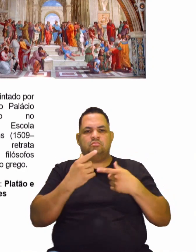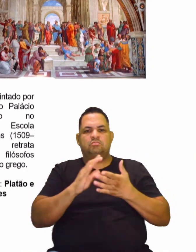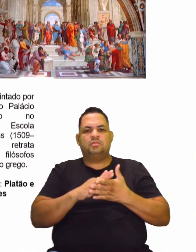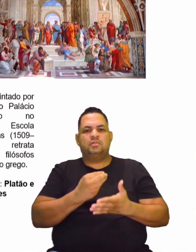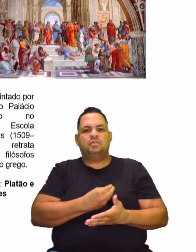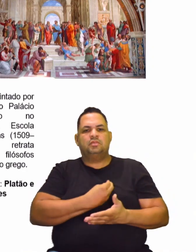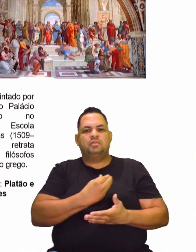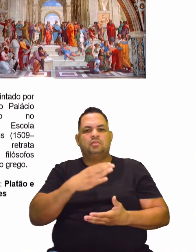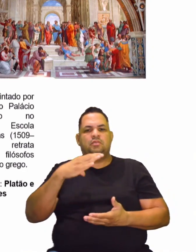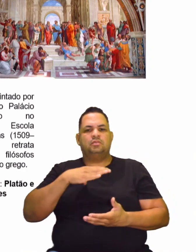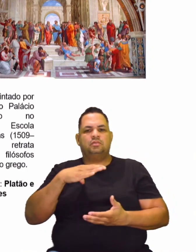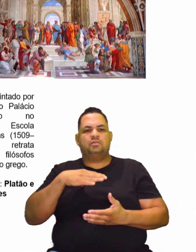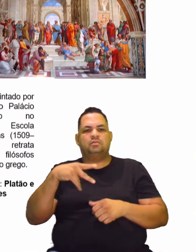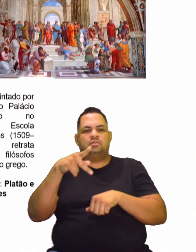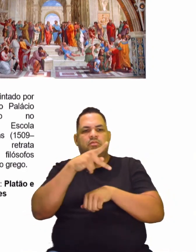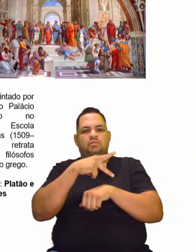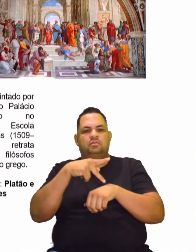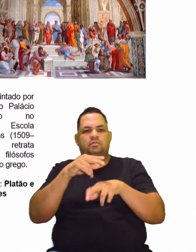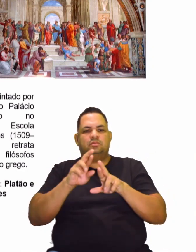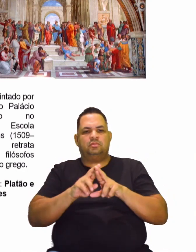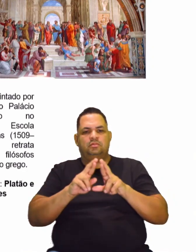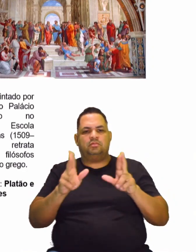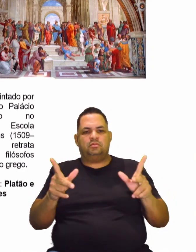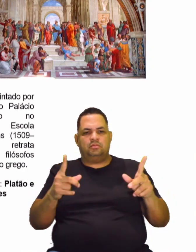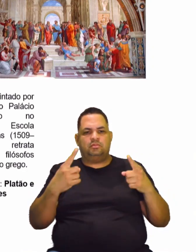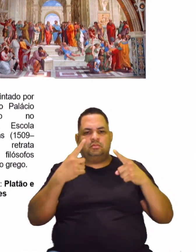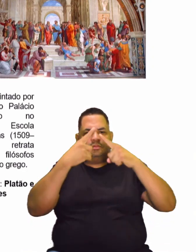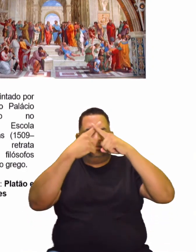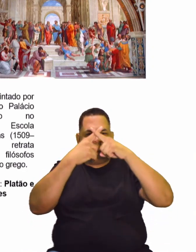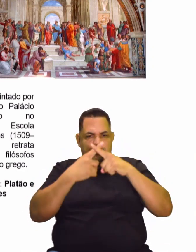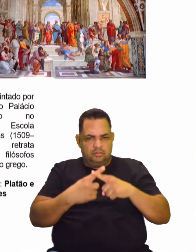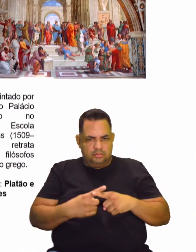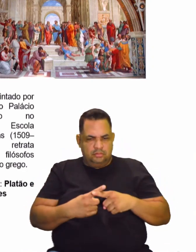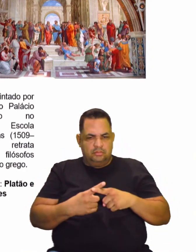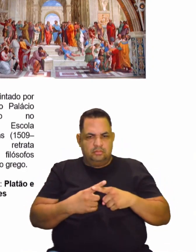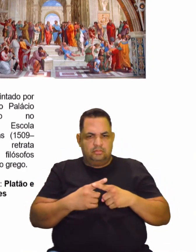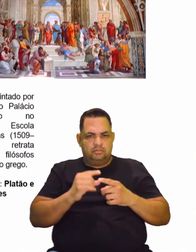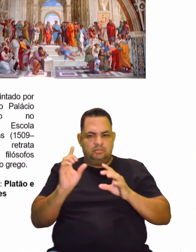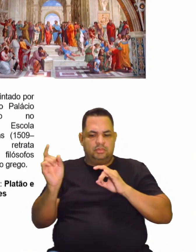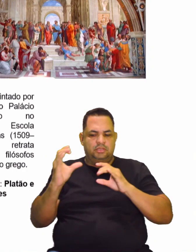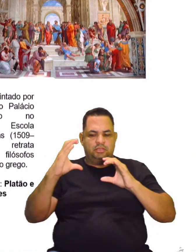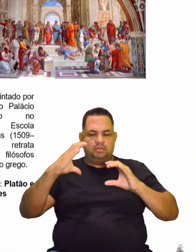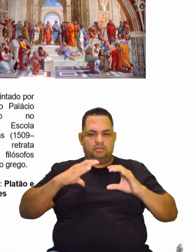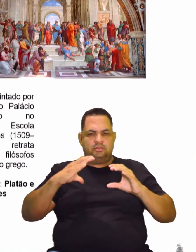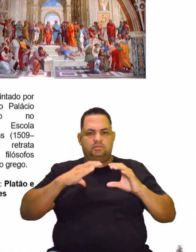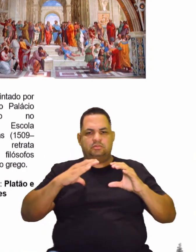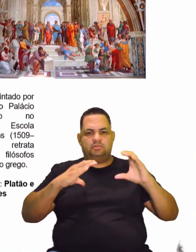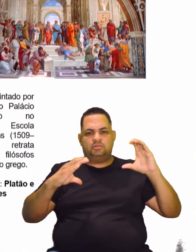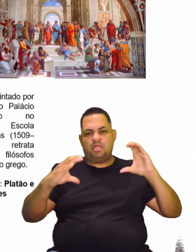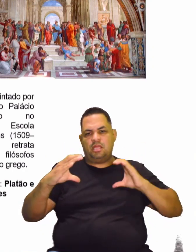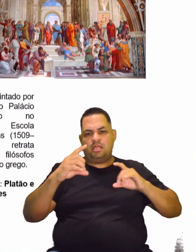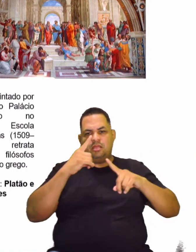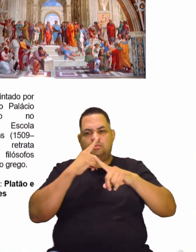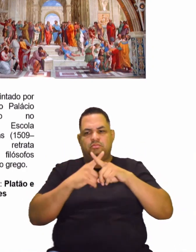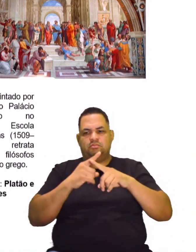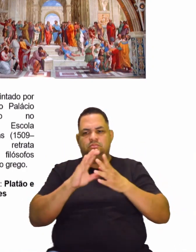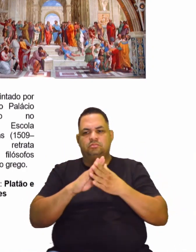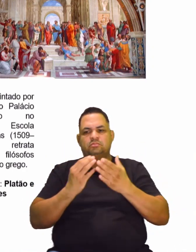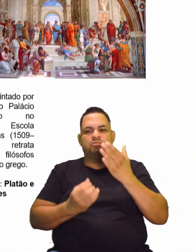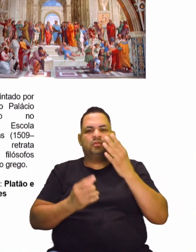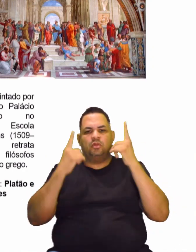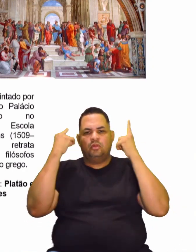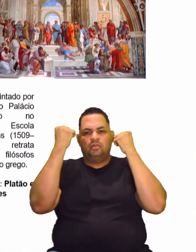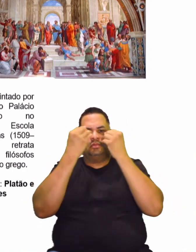em cidades-nações diferentes e adversárias entre si, os gregos conseguiram dar origem a uma comunidade